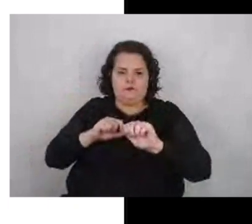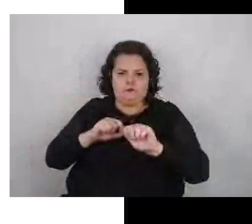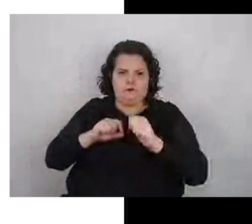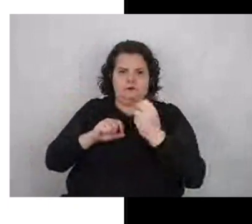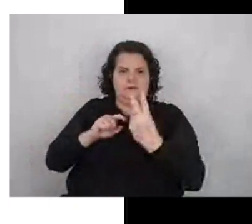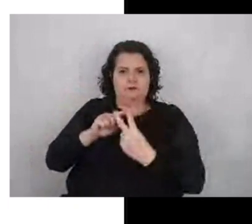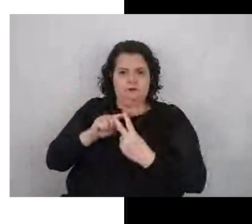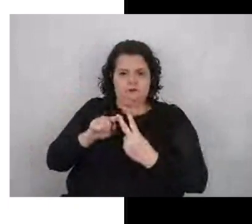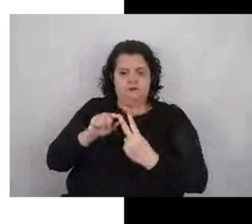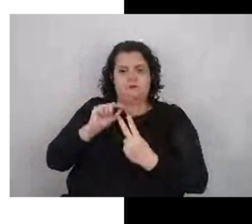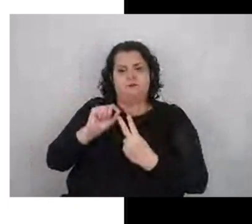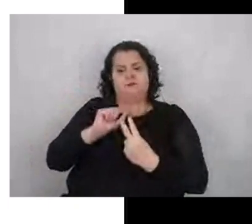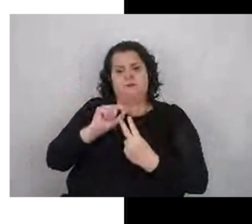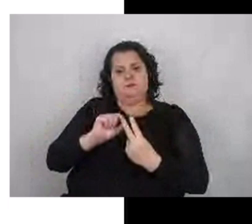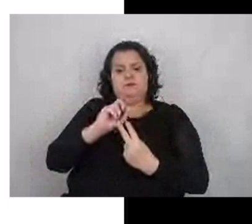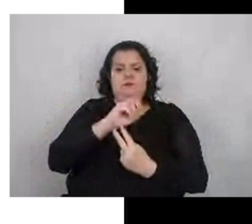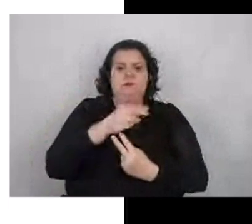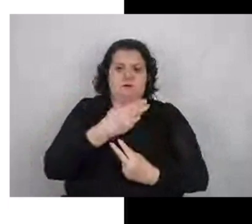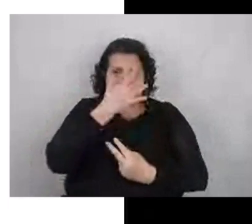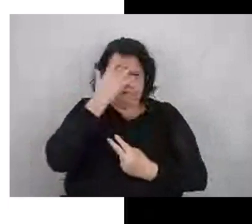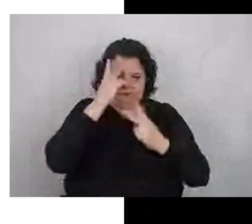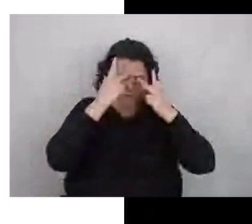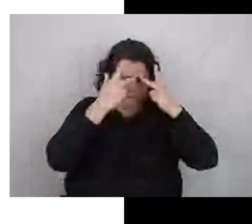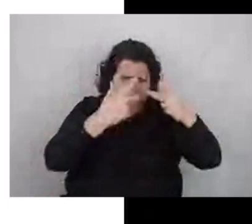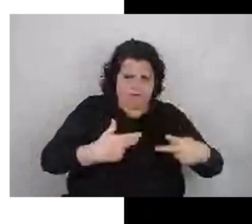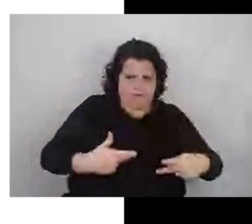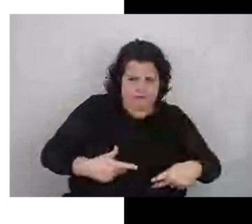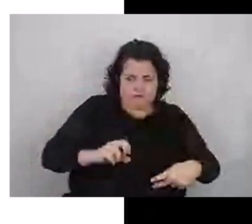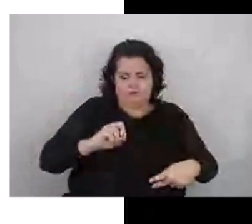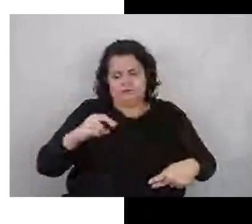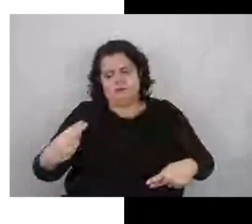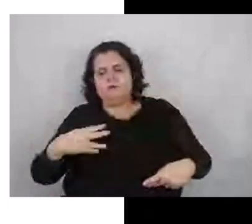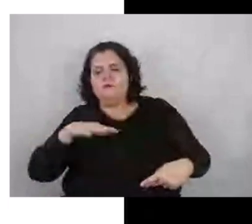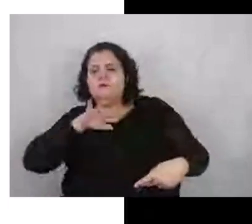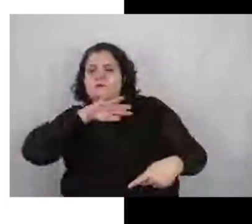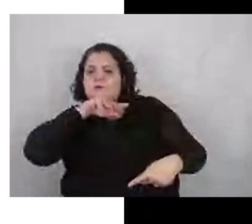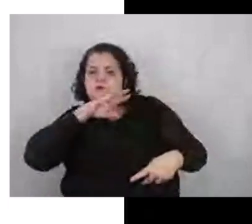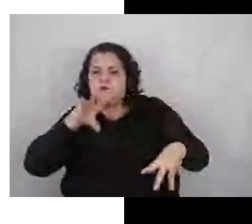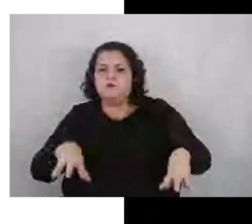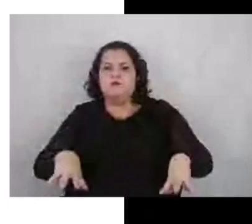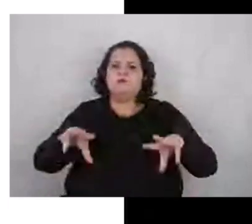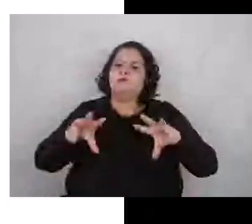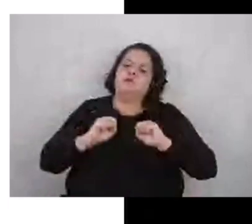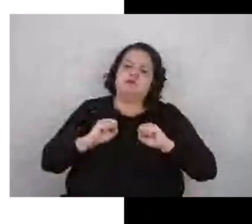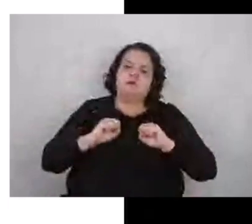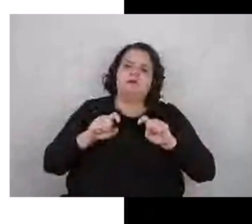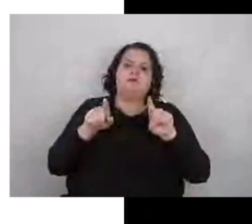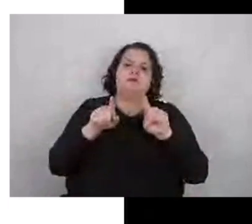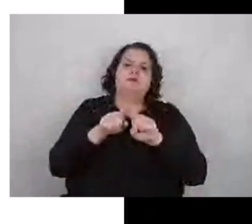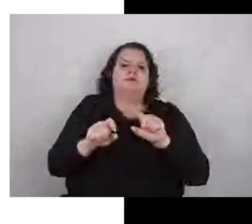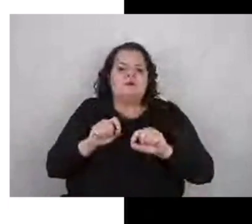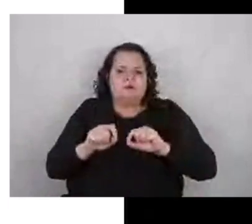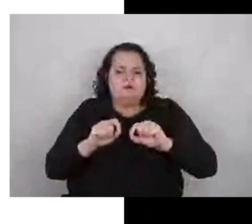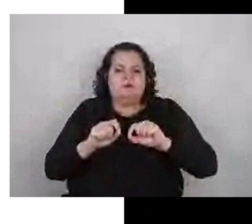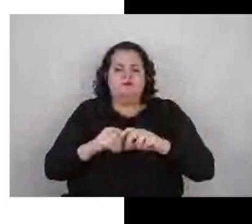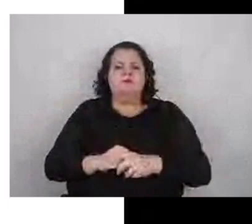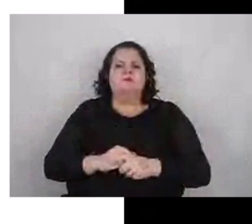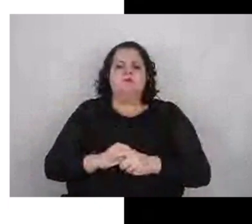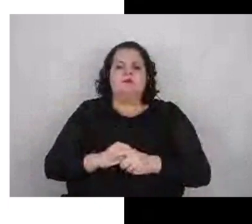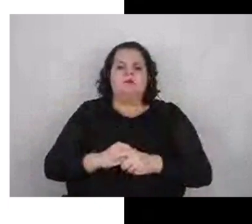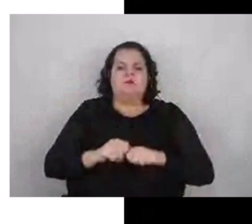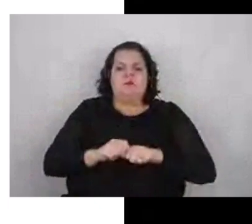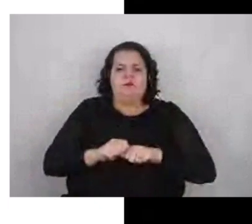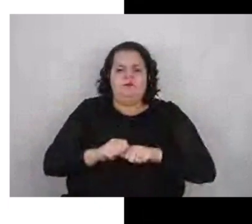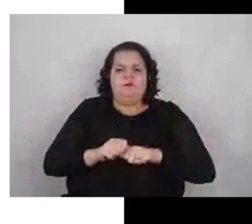hospedeiro, tanto em humanos como também em animais. Também ocorre no potencial, na infecção